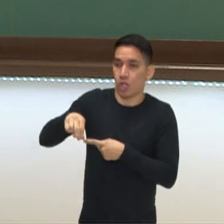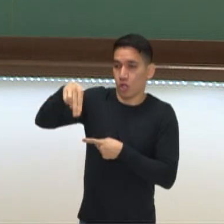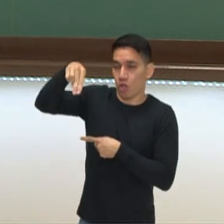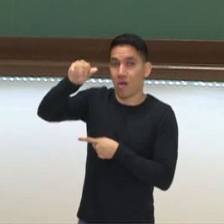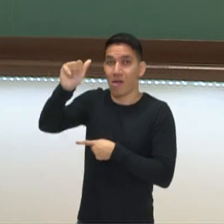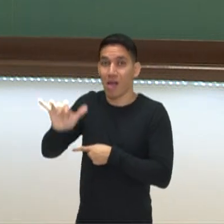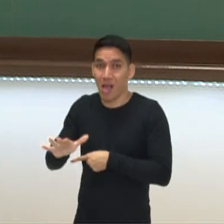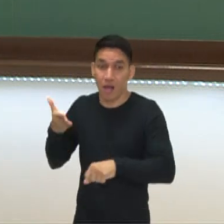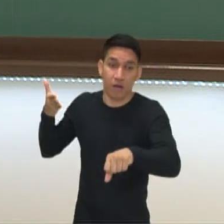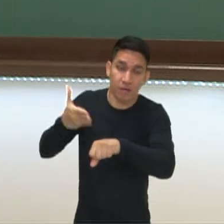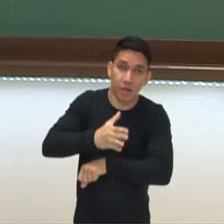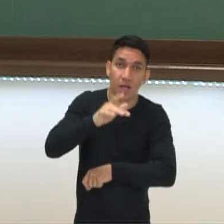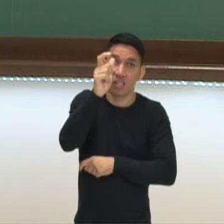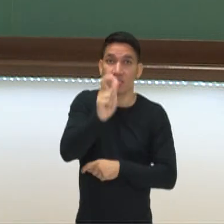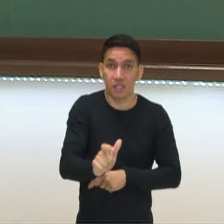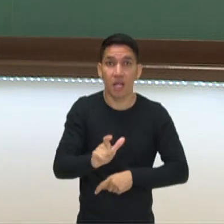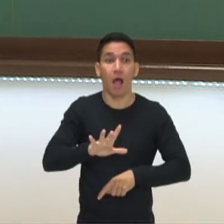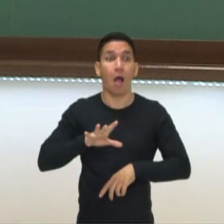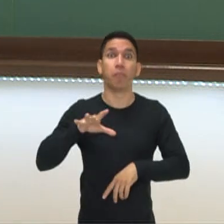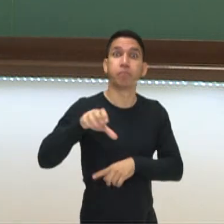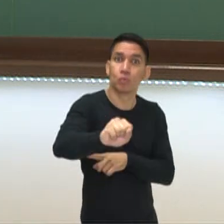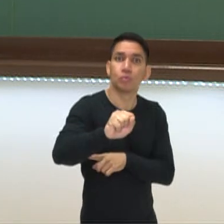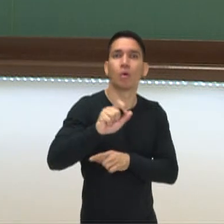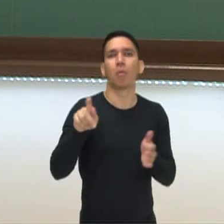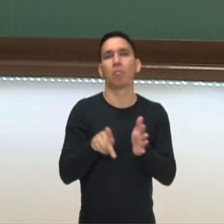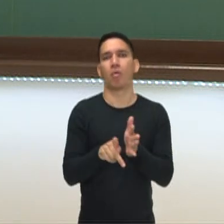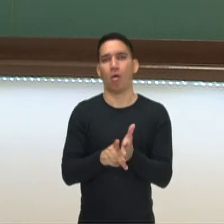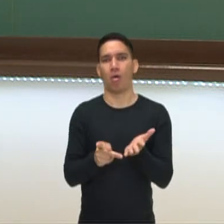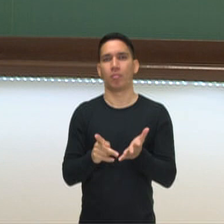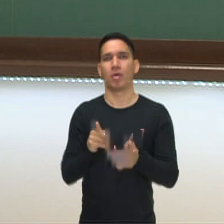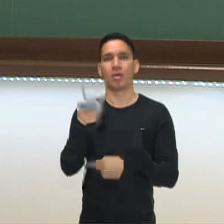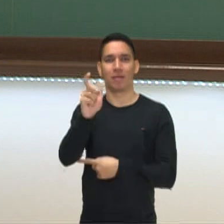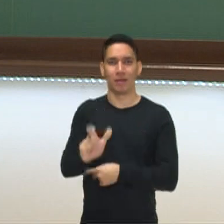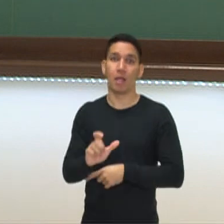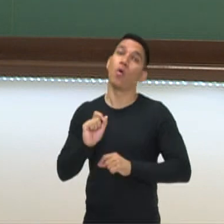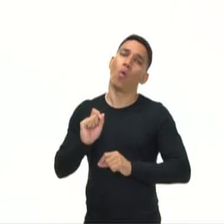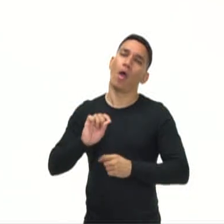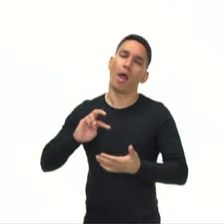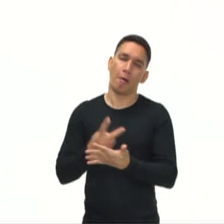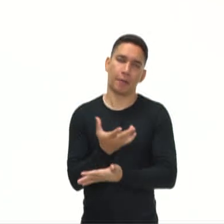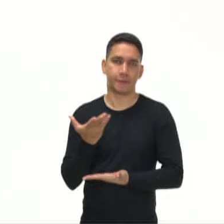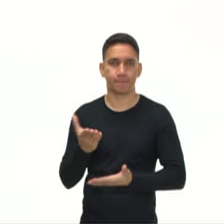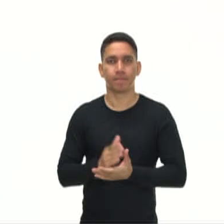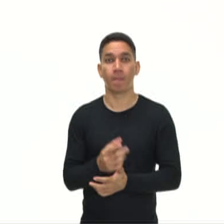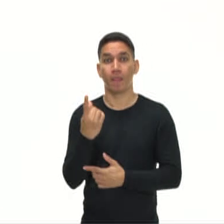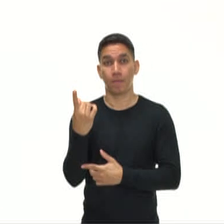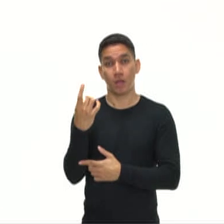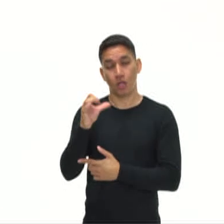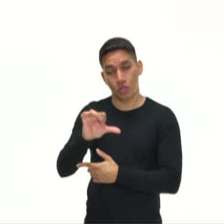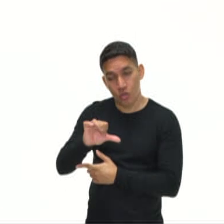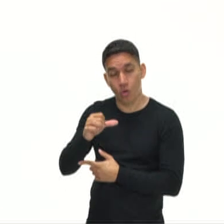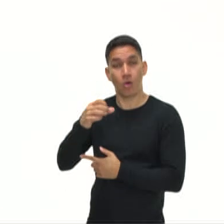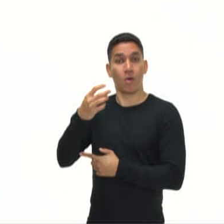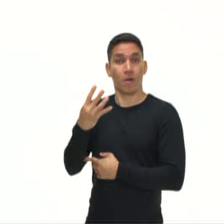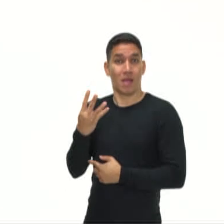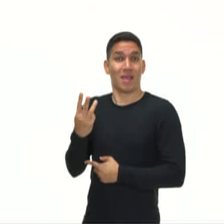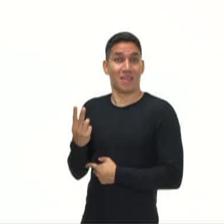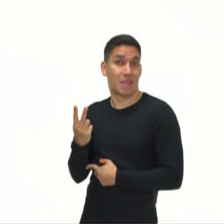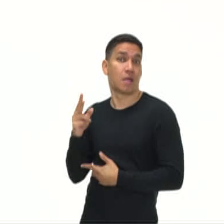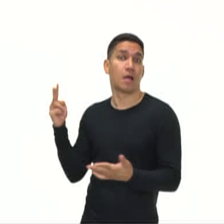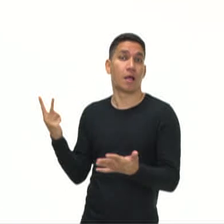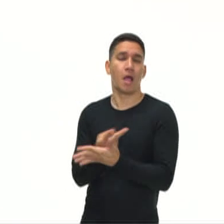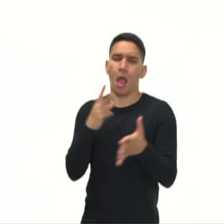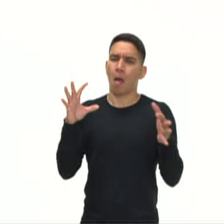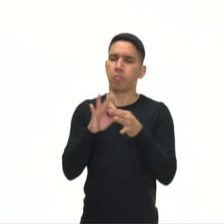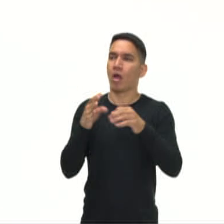invadir a Itália e assim pegar o território italiano. E é o que vai acontecer. Em 1943, os